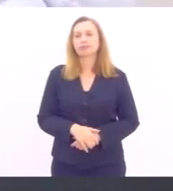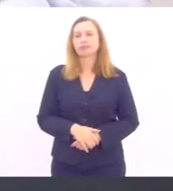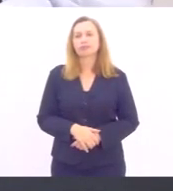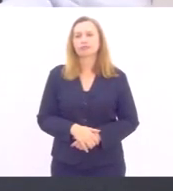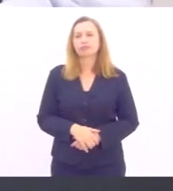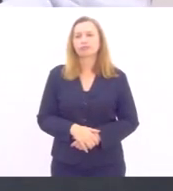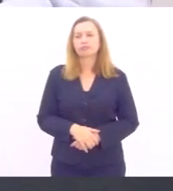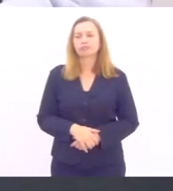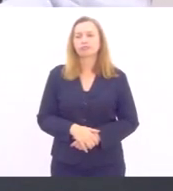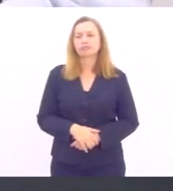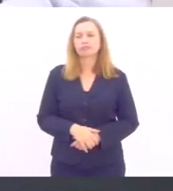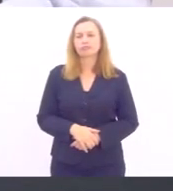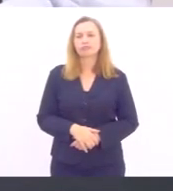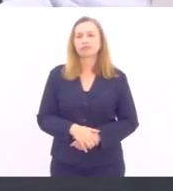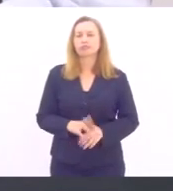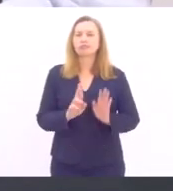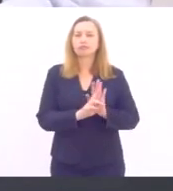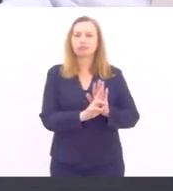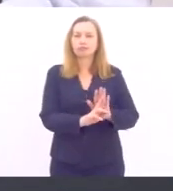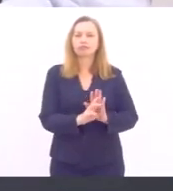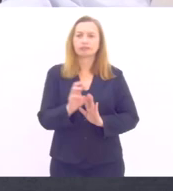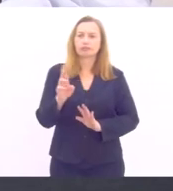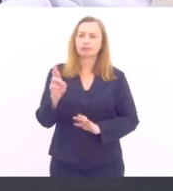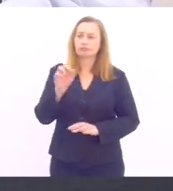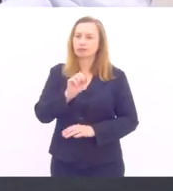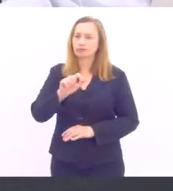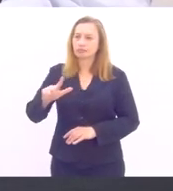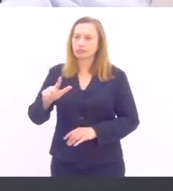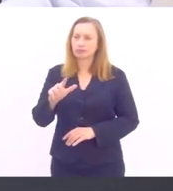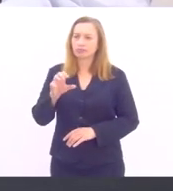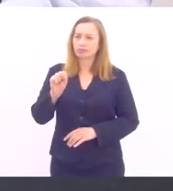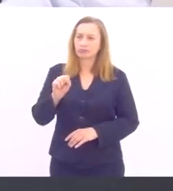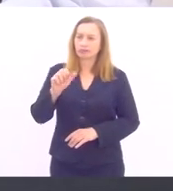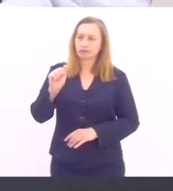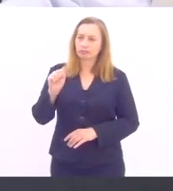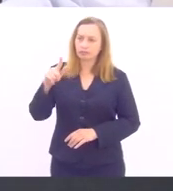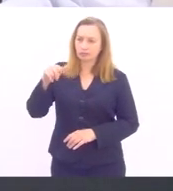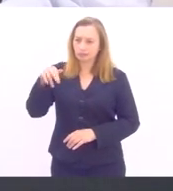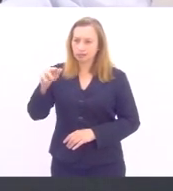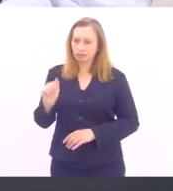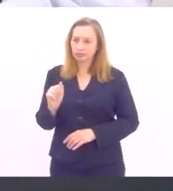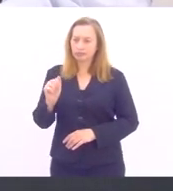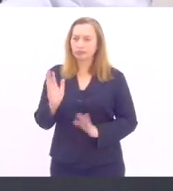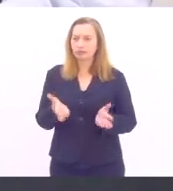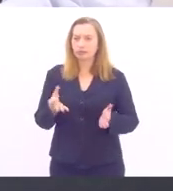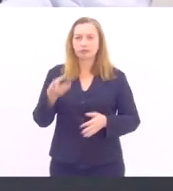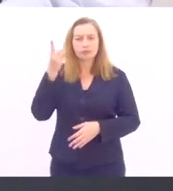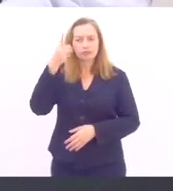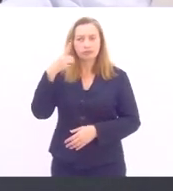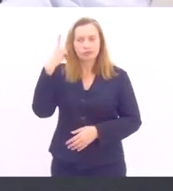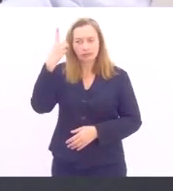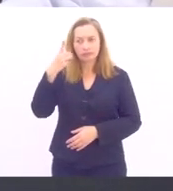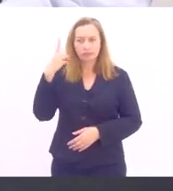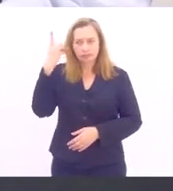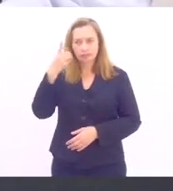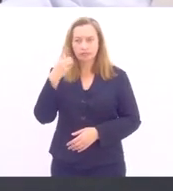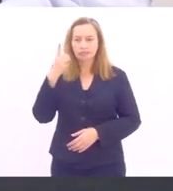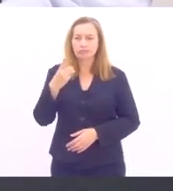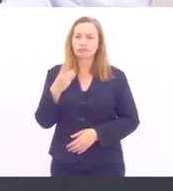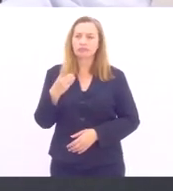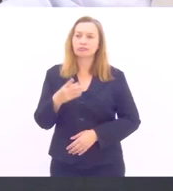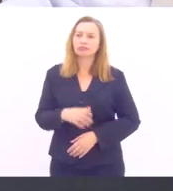E, aliás, já está também representado pelo coronel Salema, que não está mais como coronel, está como deputado. É